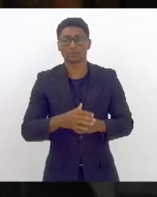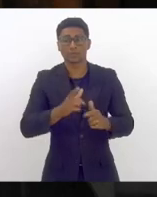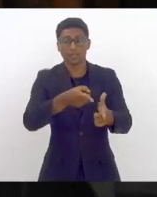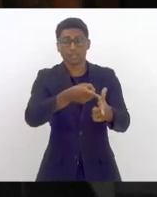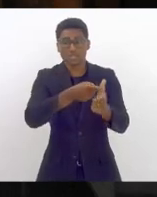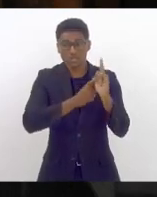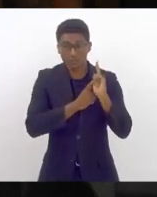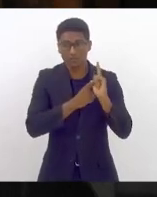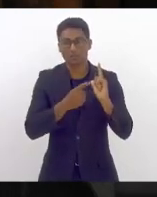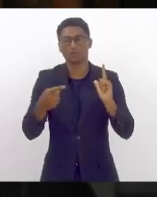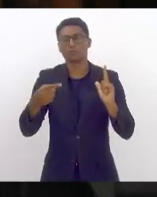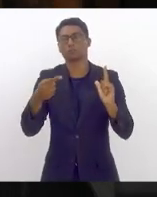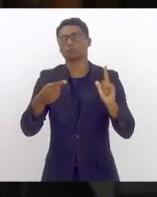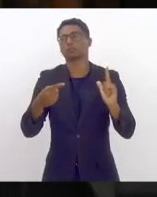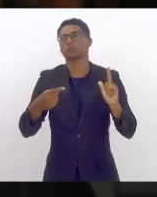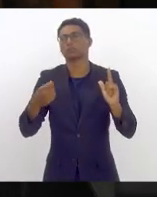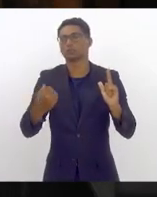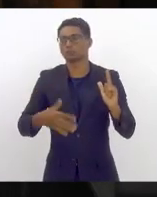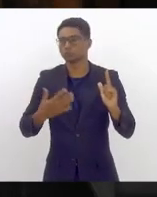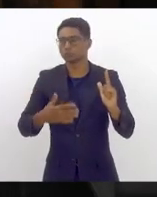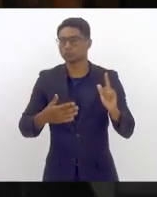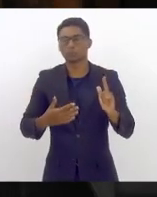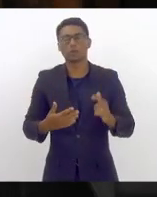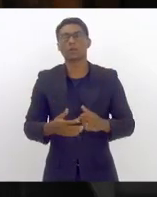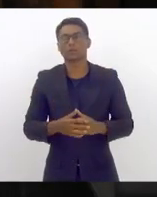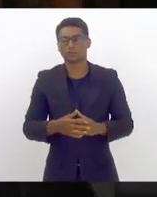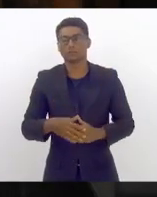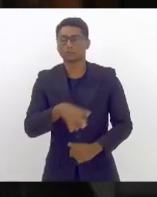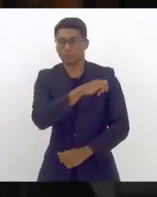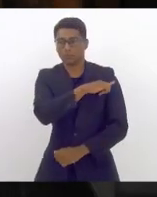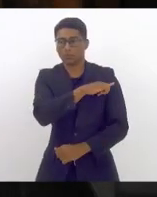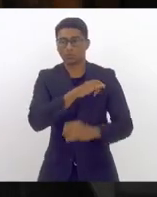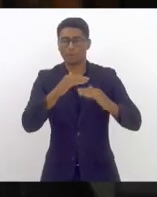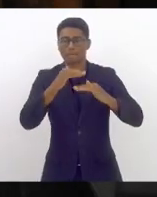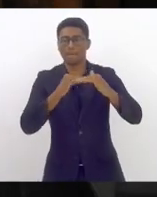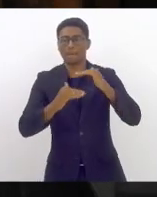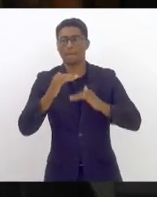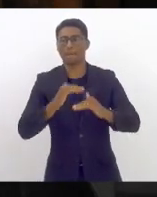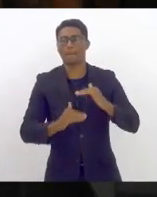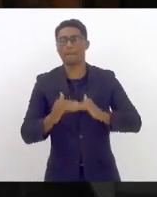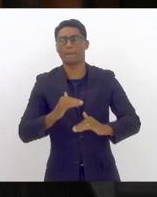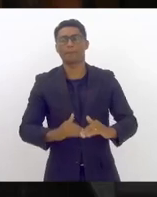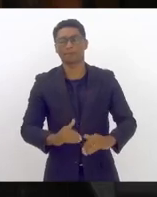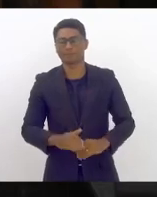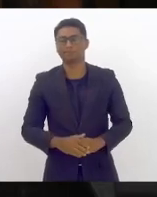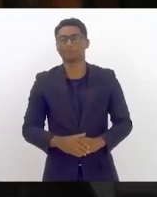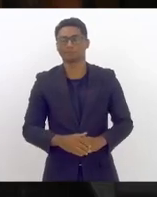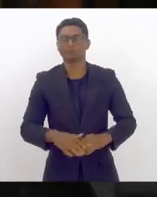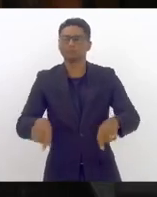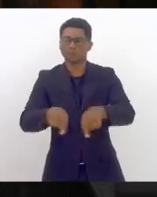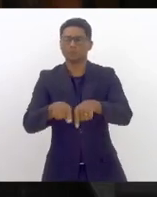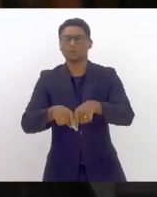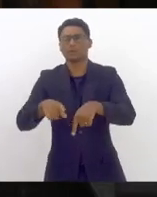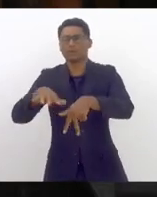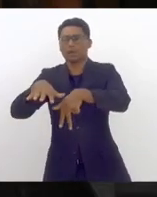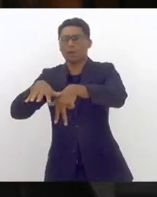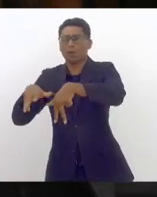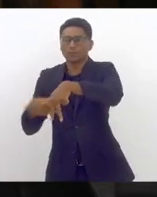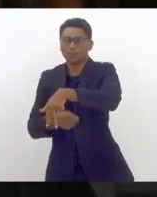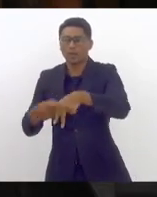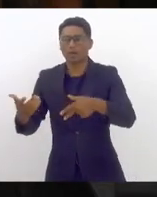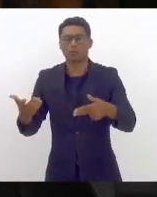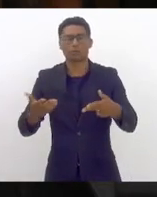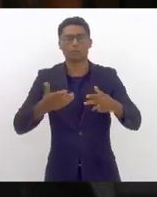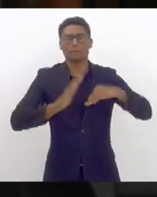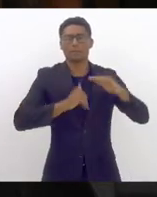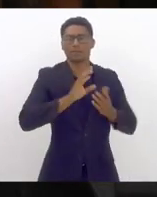que levou o Rio de Janeiro a um profundo processo de degradação aliado a outros fatores, como a corrupção, como a incompetência,